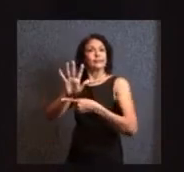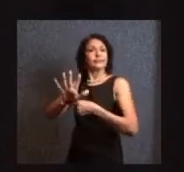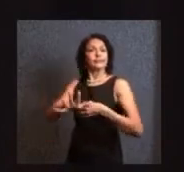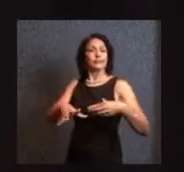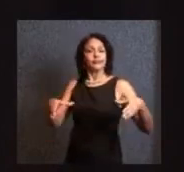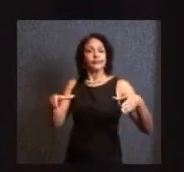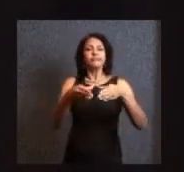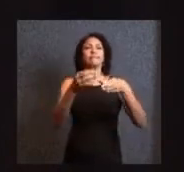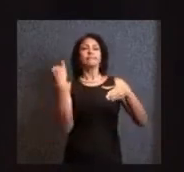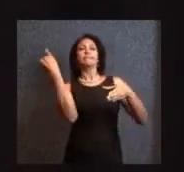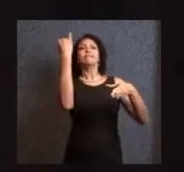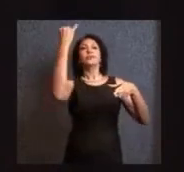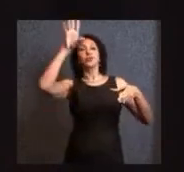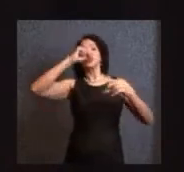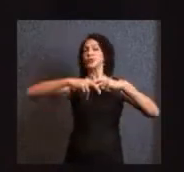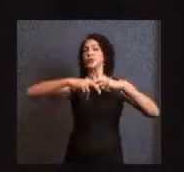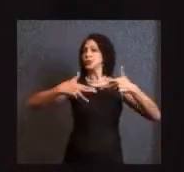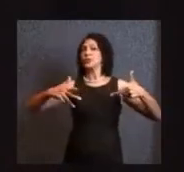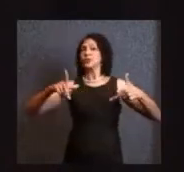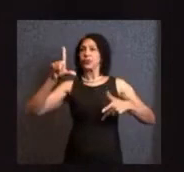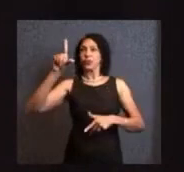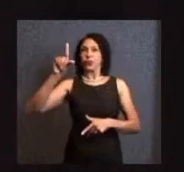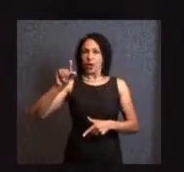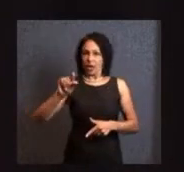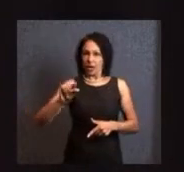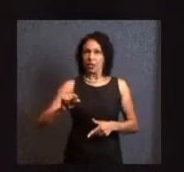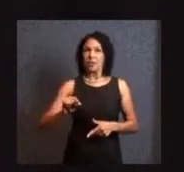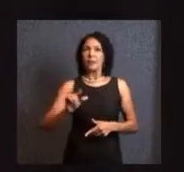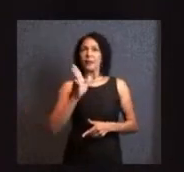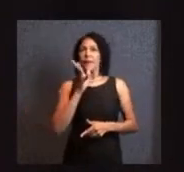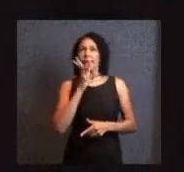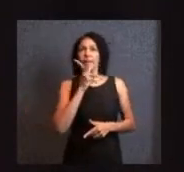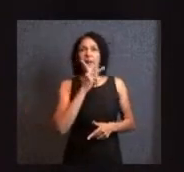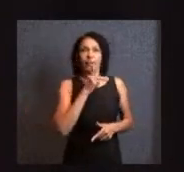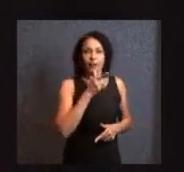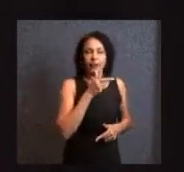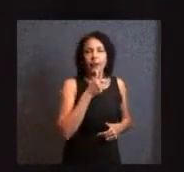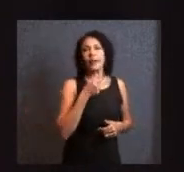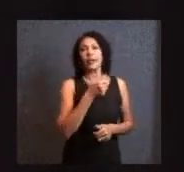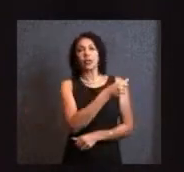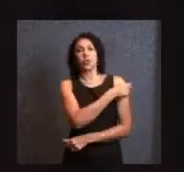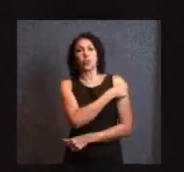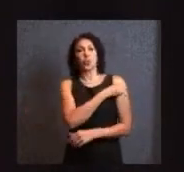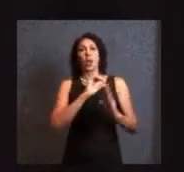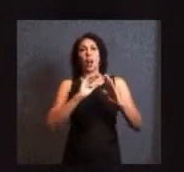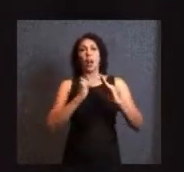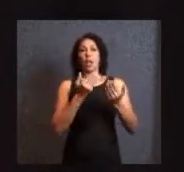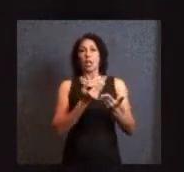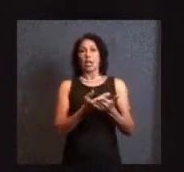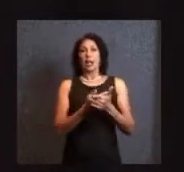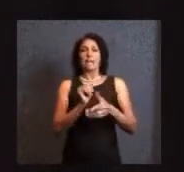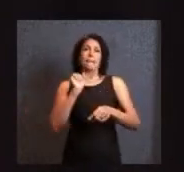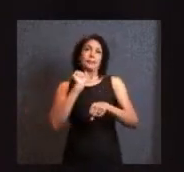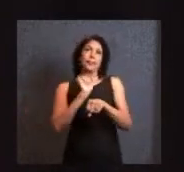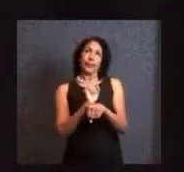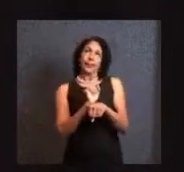importante, porque vai diminuir a retenção de forma significativa, vai evitar também